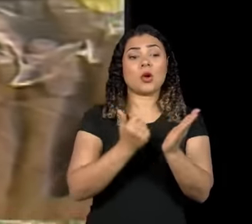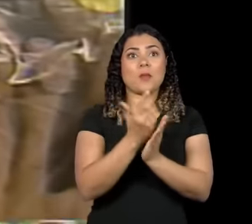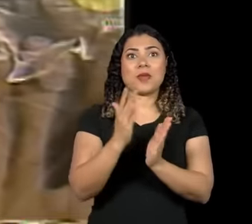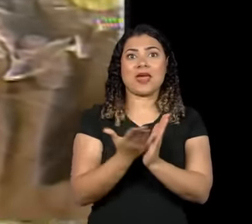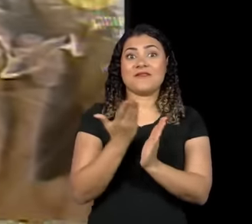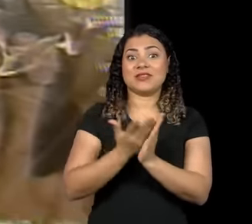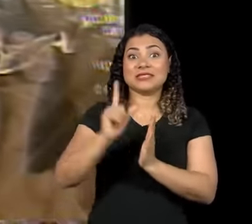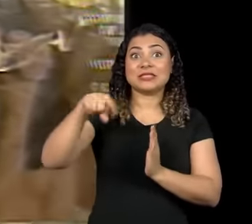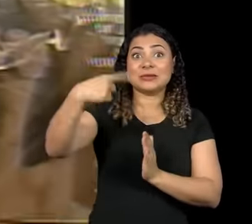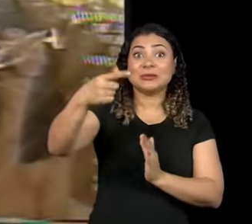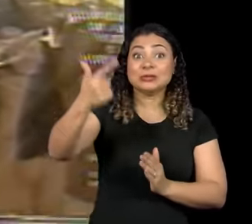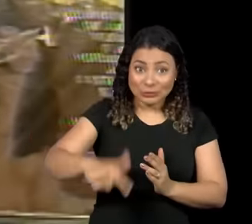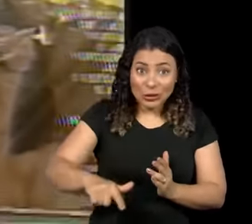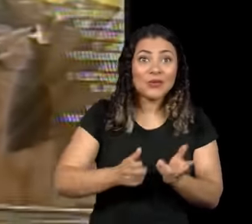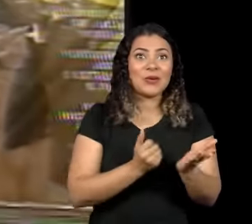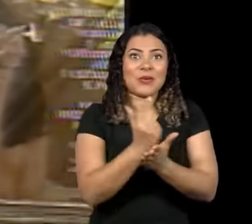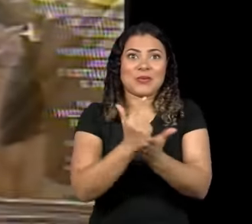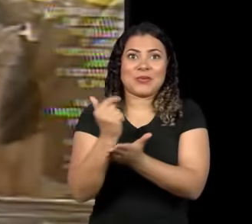número da revista.